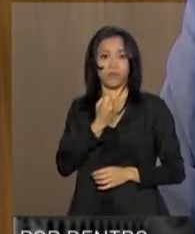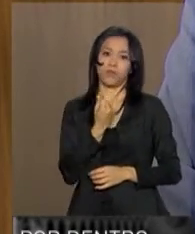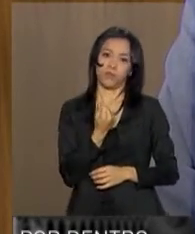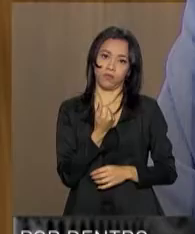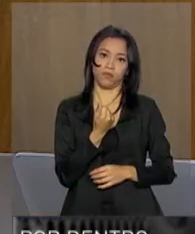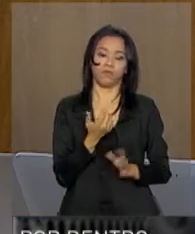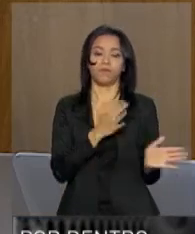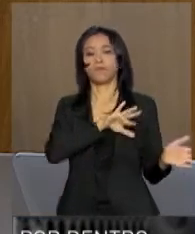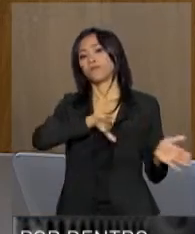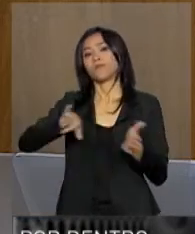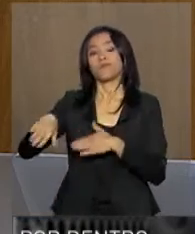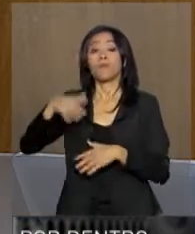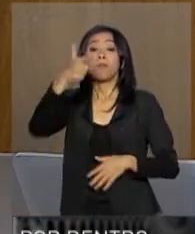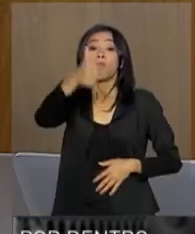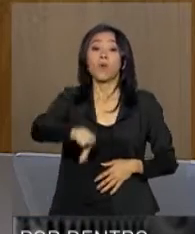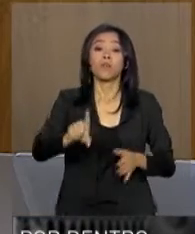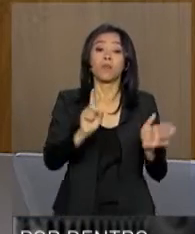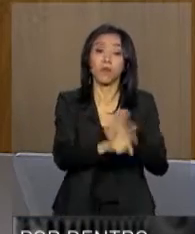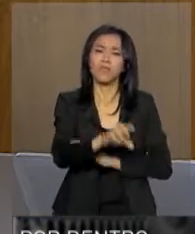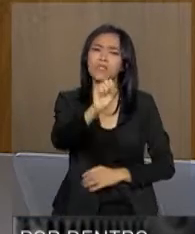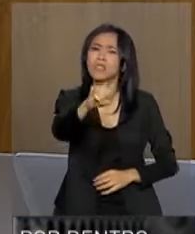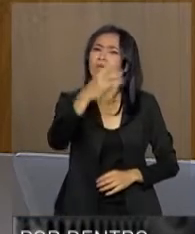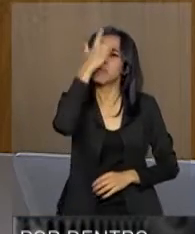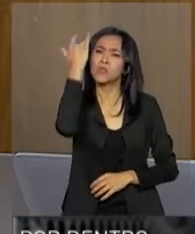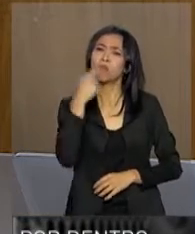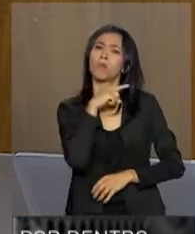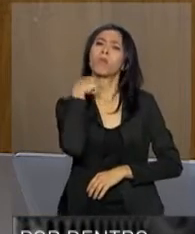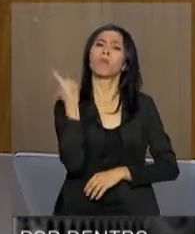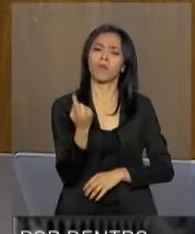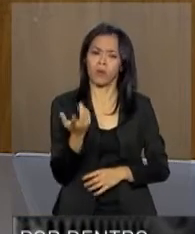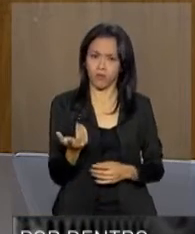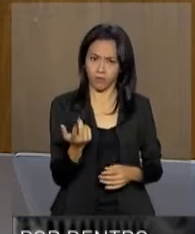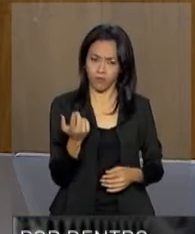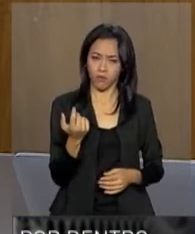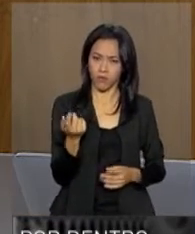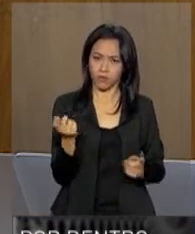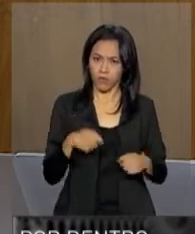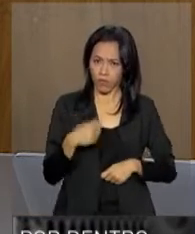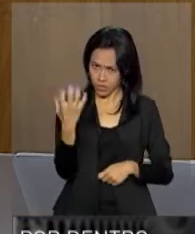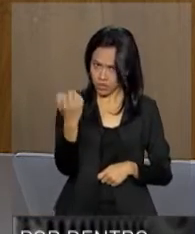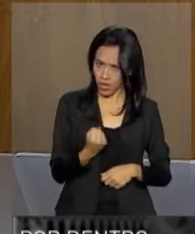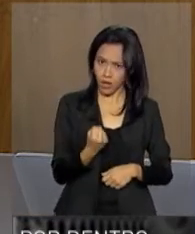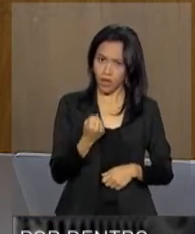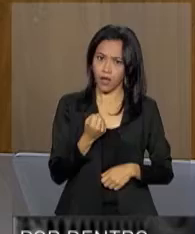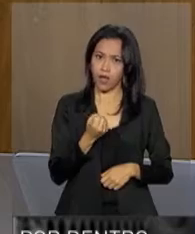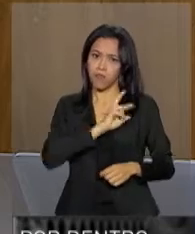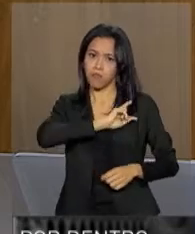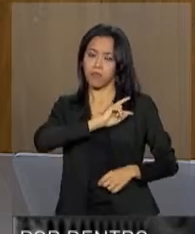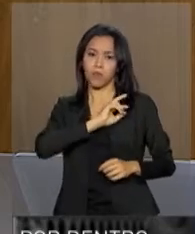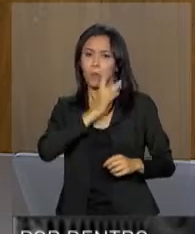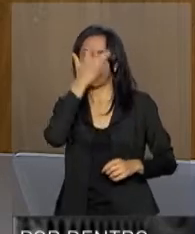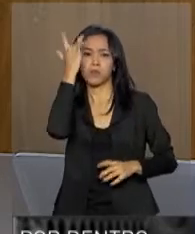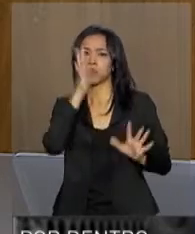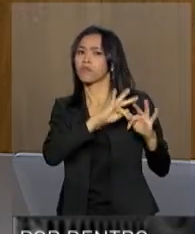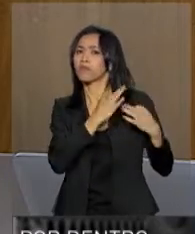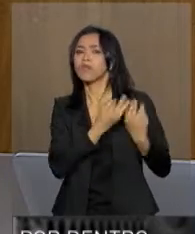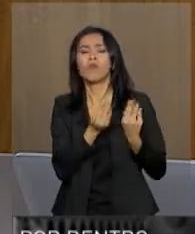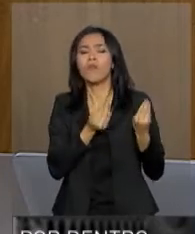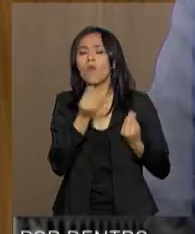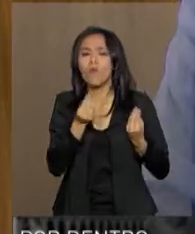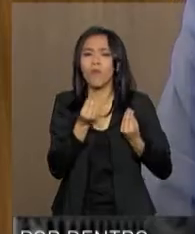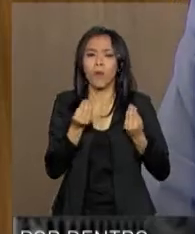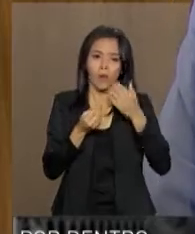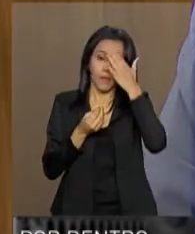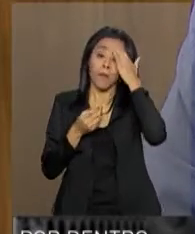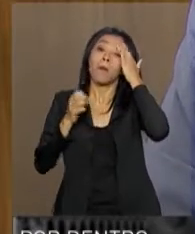dos beneficiários que porventura já tenham falecido é esse benefício pode ser sacado por alguém da família como é que funciona ele pode